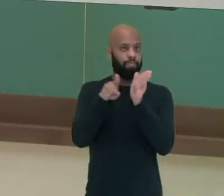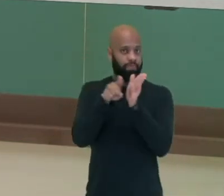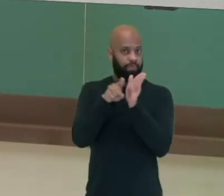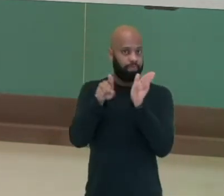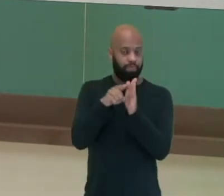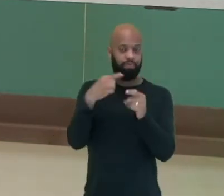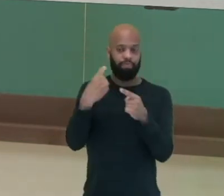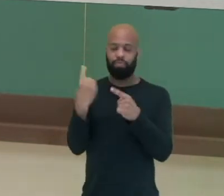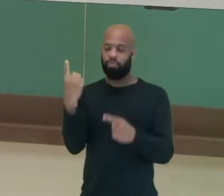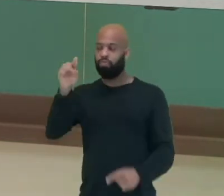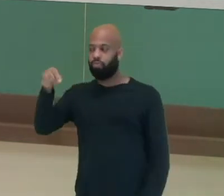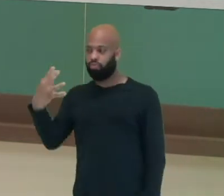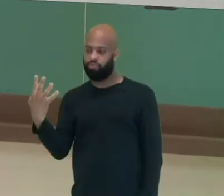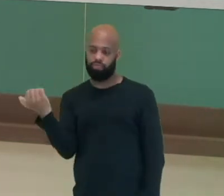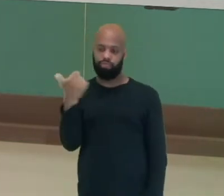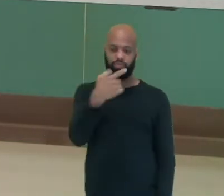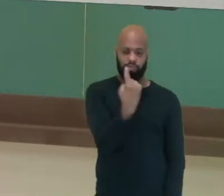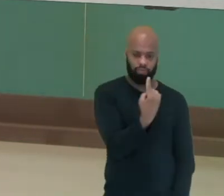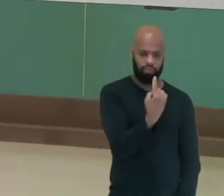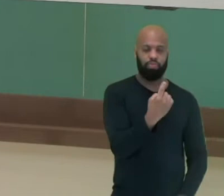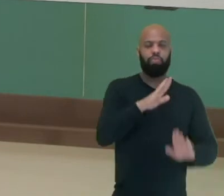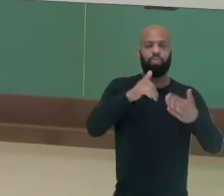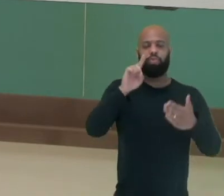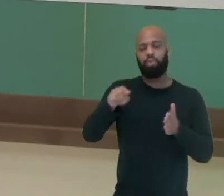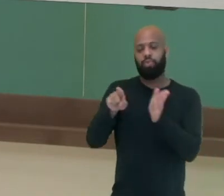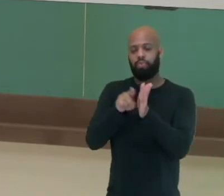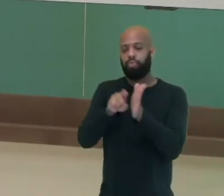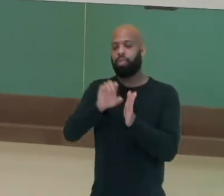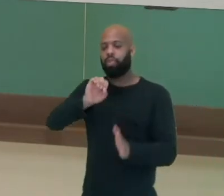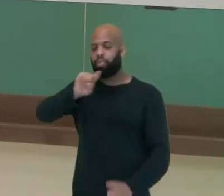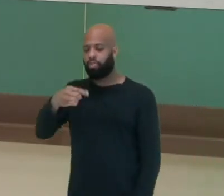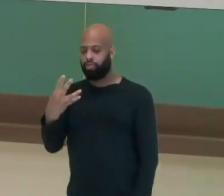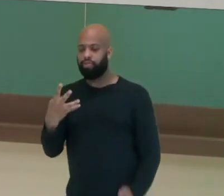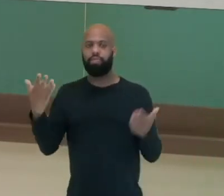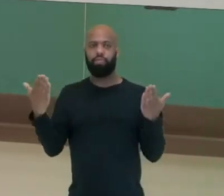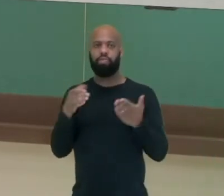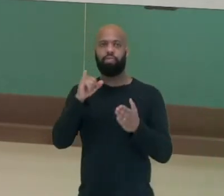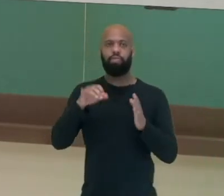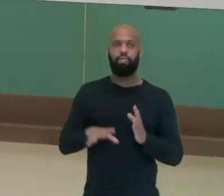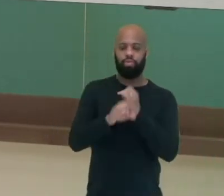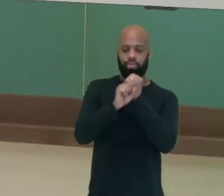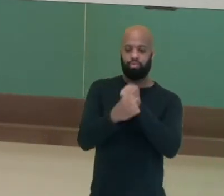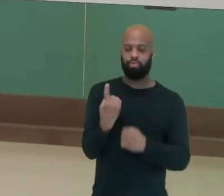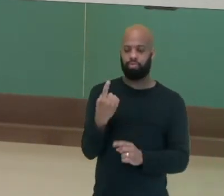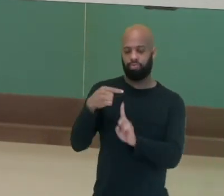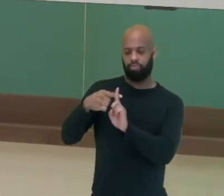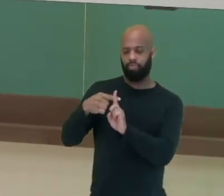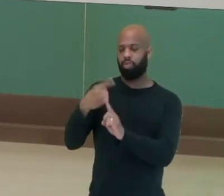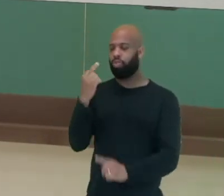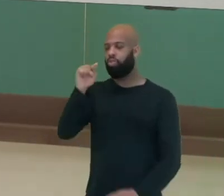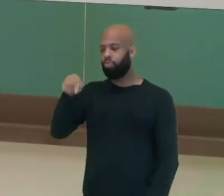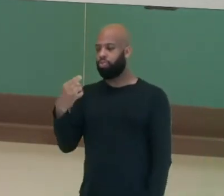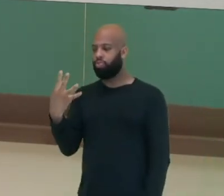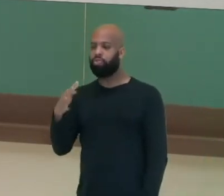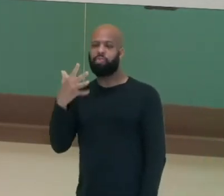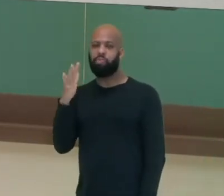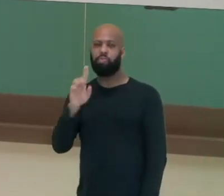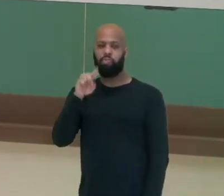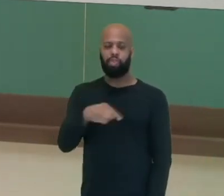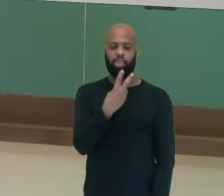né? Menos 0,4. Agora, se eu somar 1 mais 1,4, vai ficar